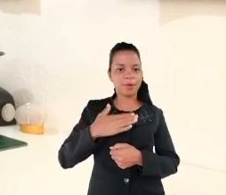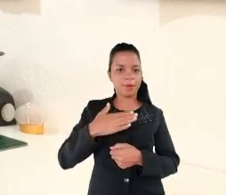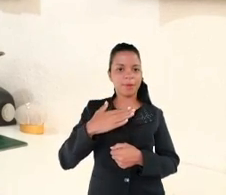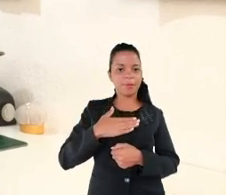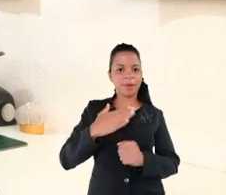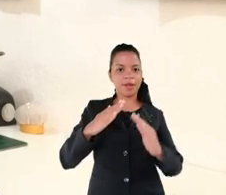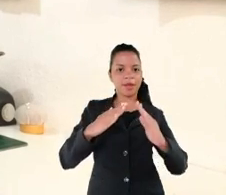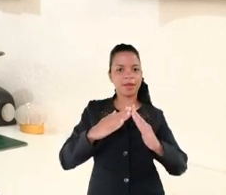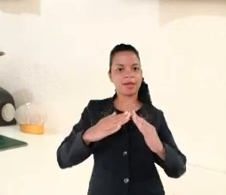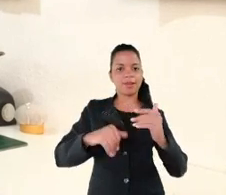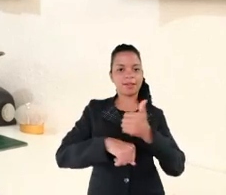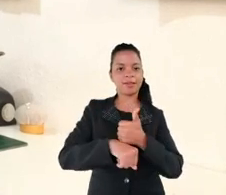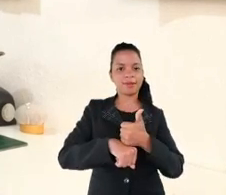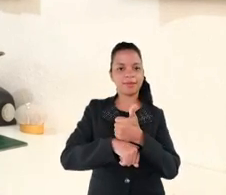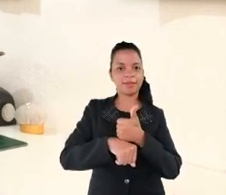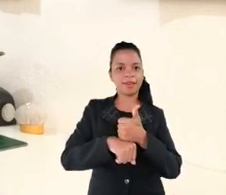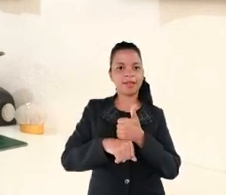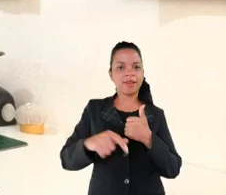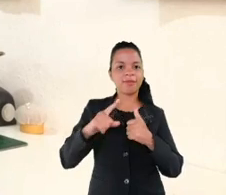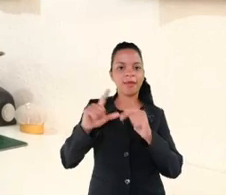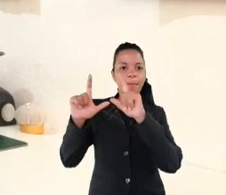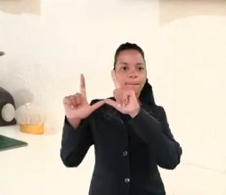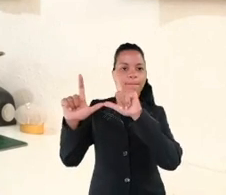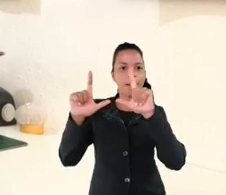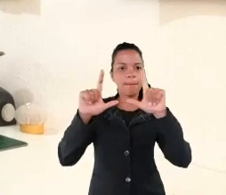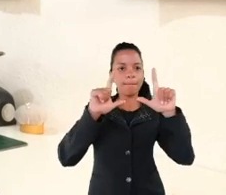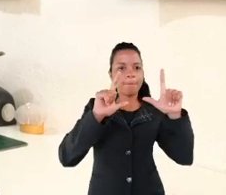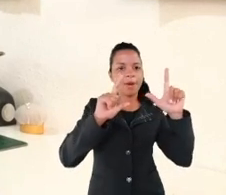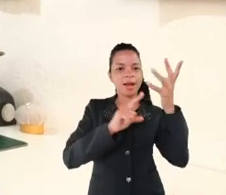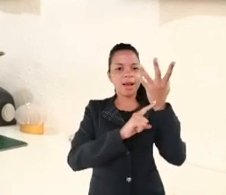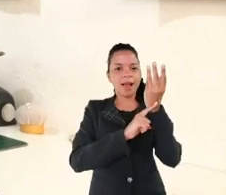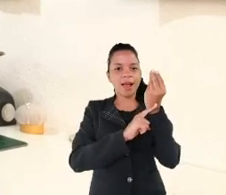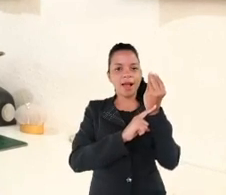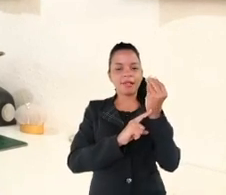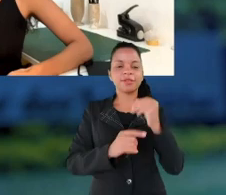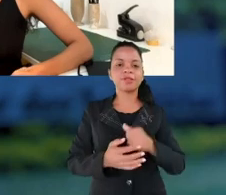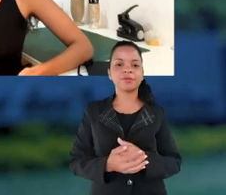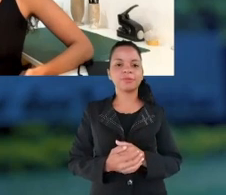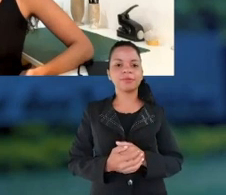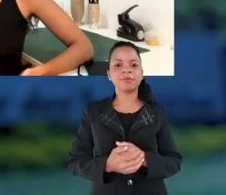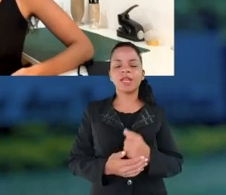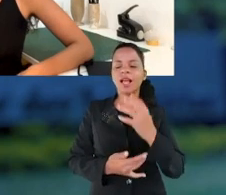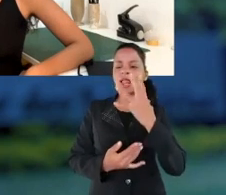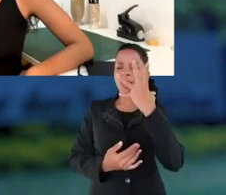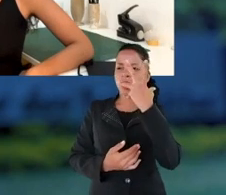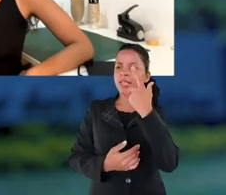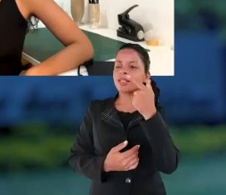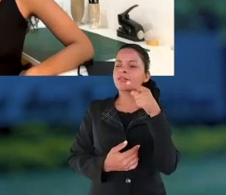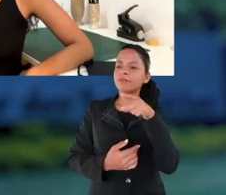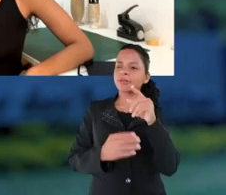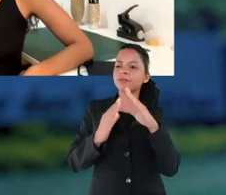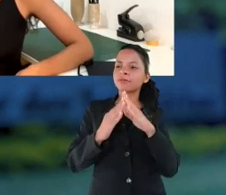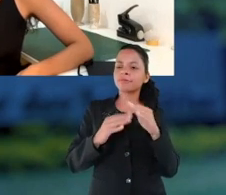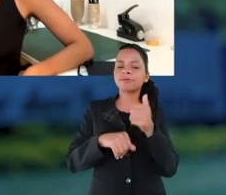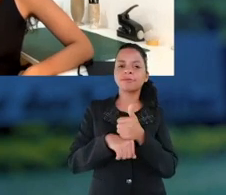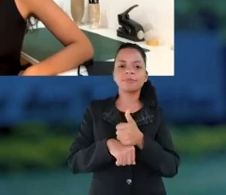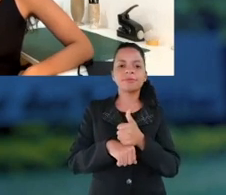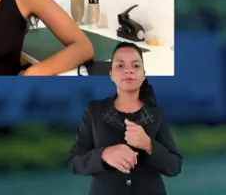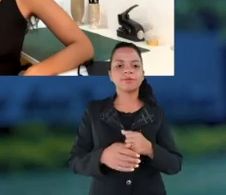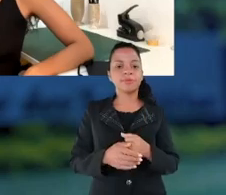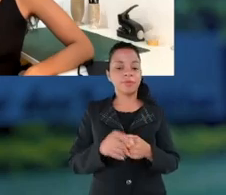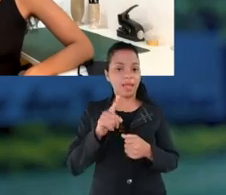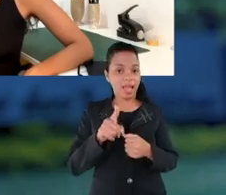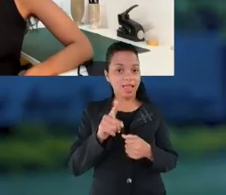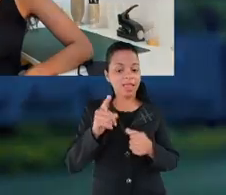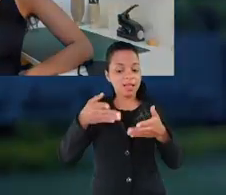longa e obras penduradas pela parede. Muito bonito o ateliê. Fernanda Cossini nasceu em São Paulo, é